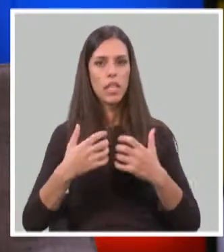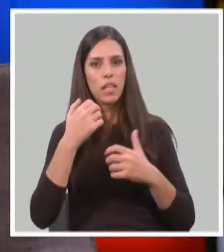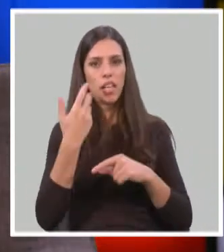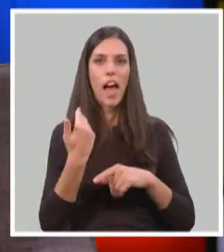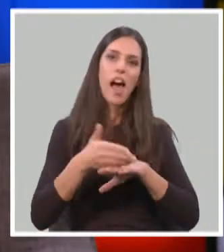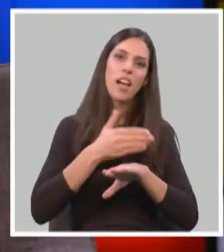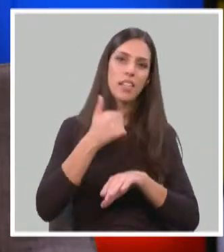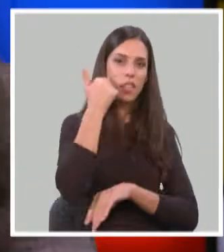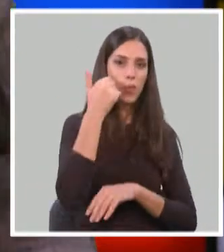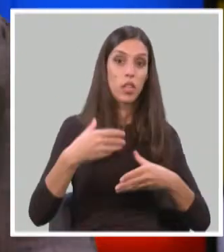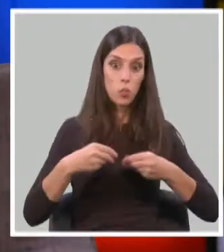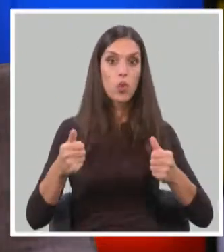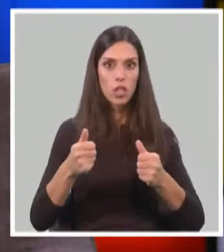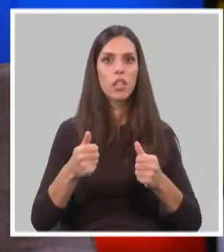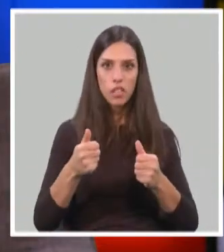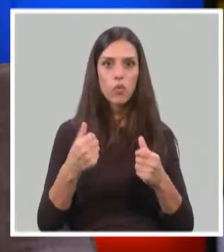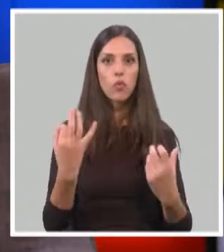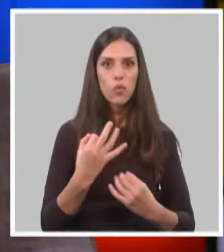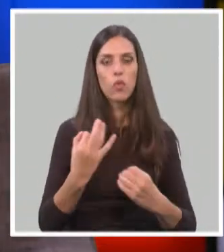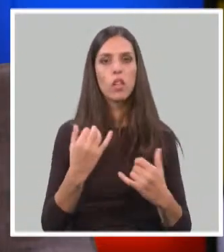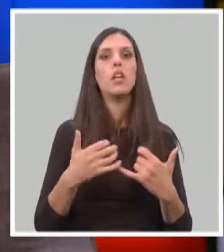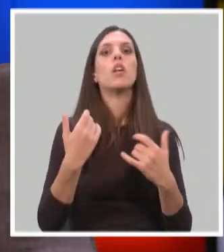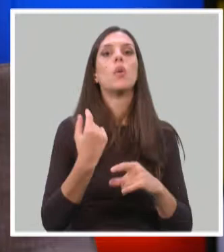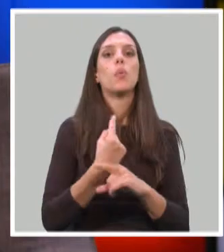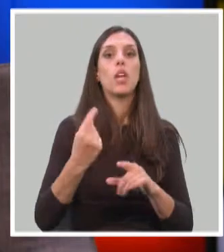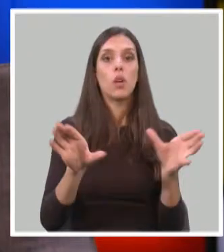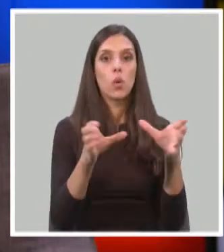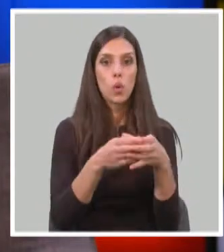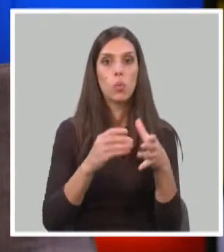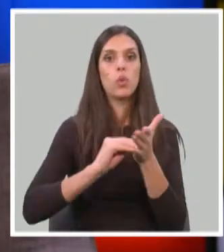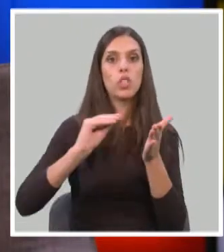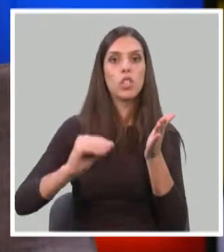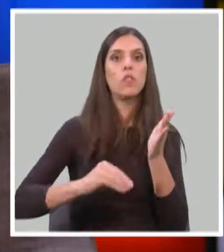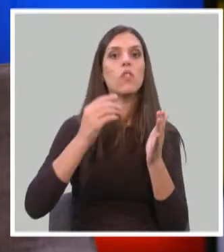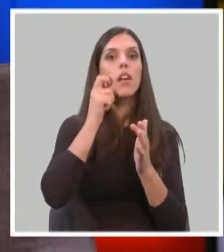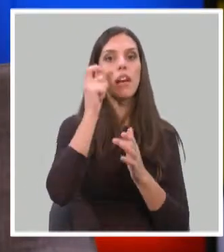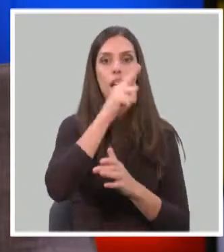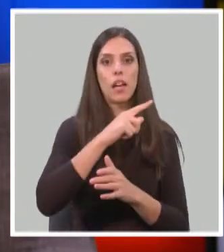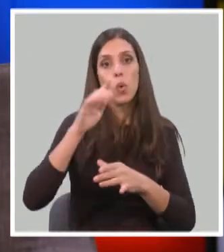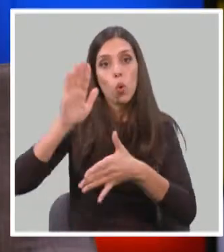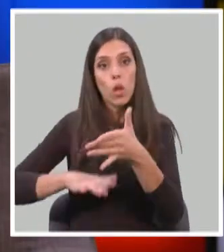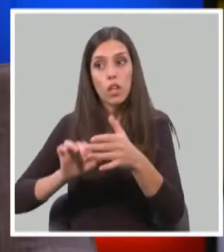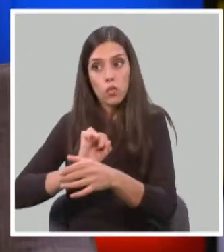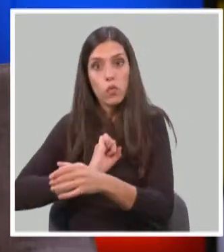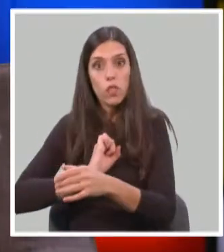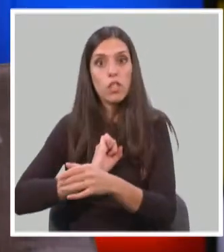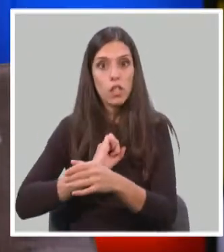timidez enorme que eu tinha. Aliás, eu fui inscrito no grupo por colegas, não fui eu que me inscrevi. Inscreveram-me no último dia